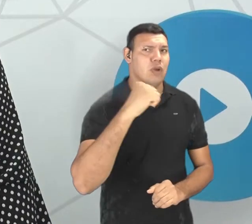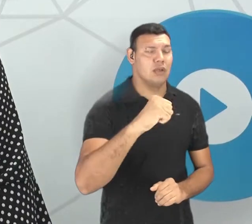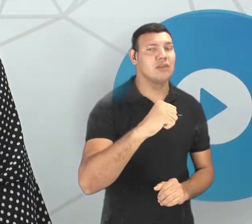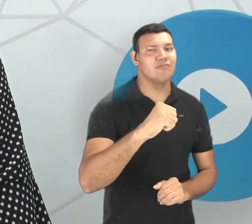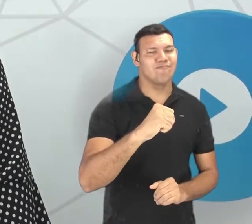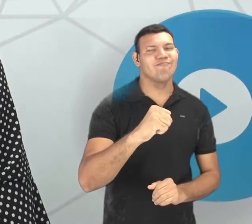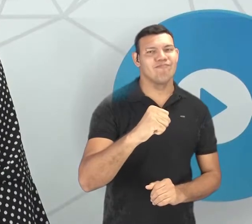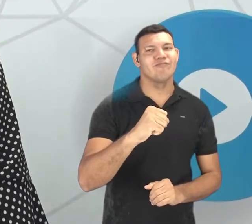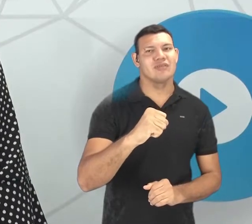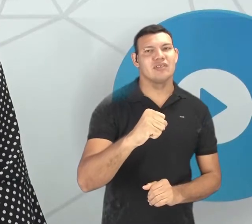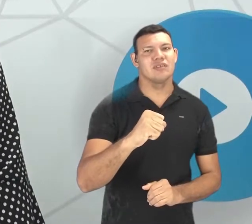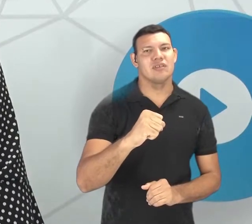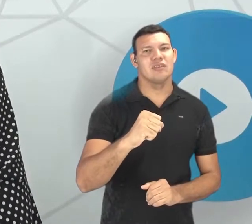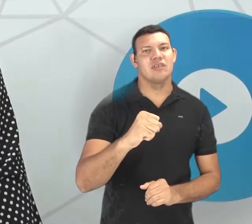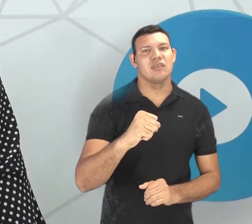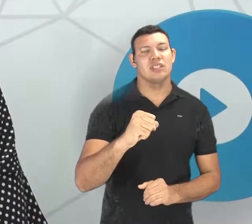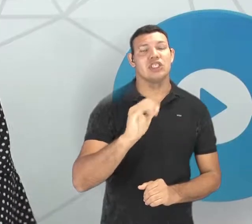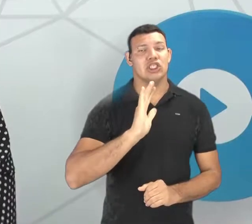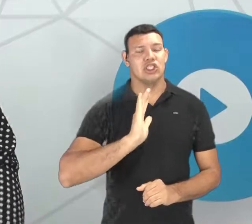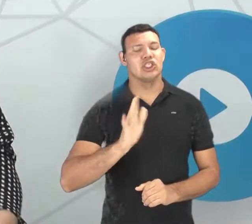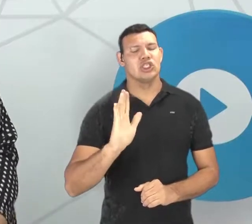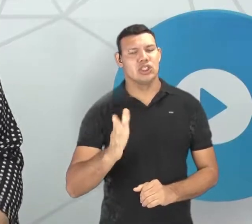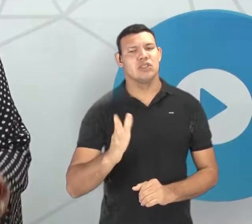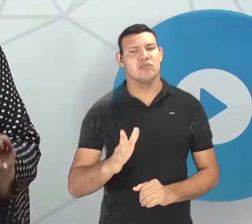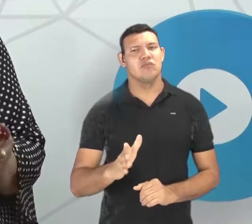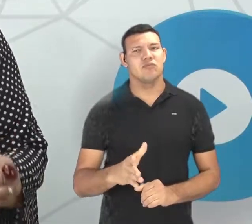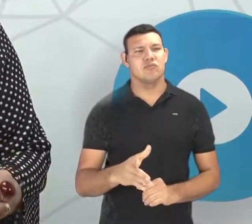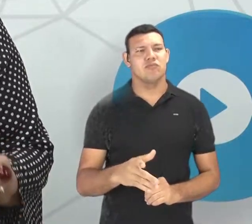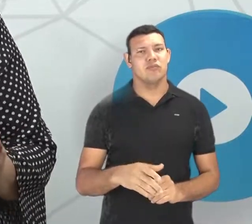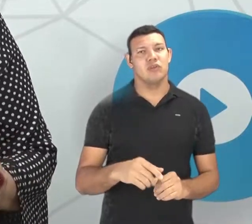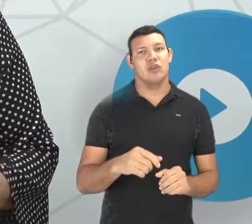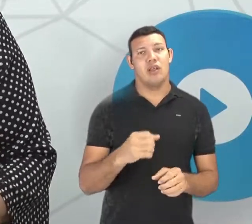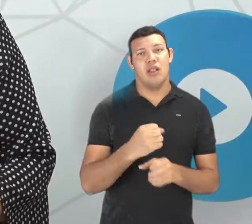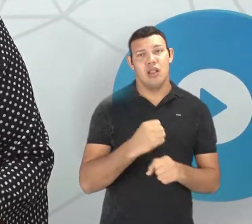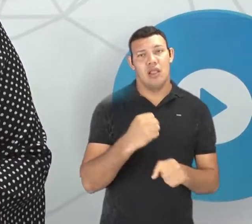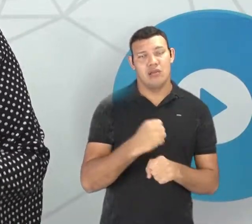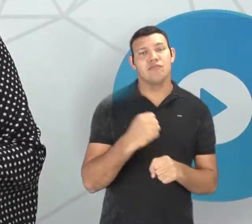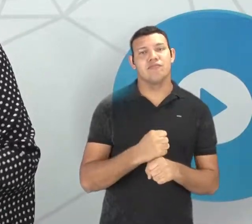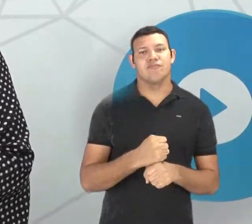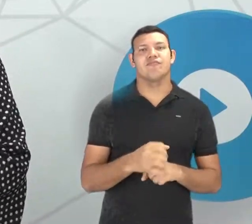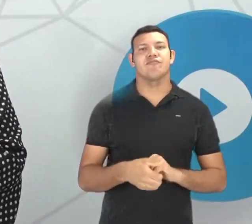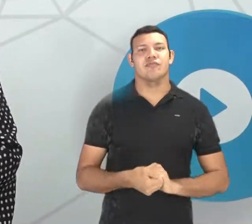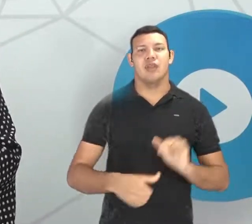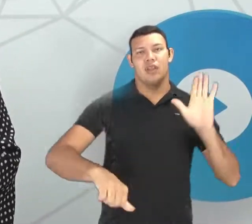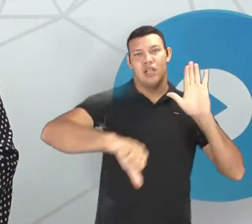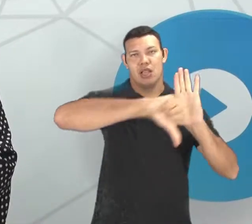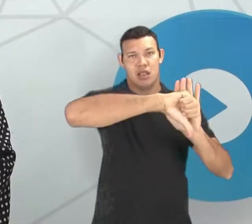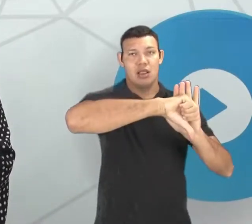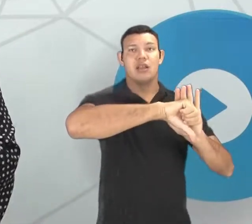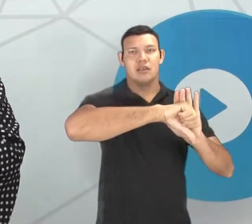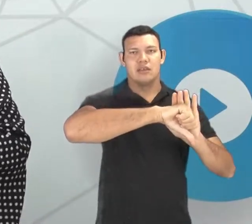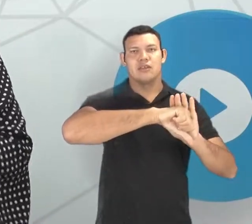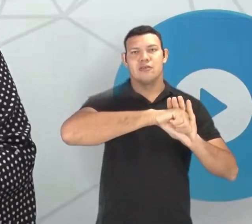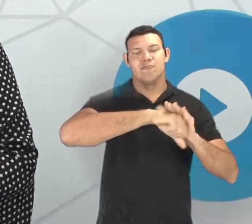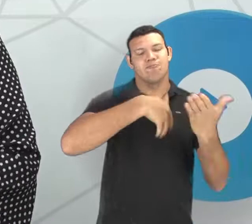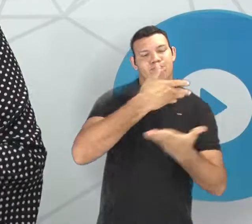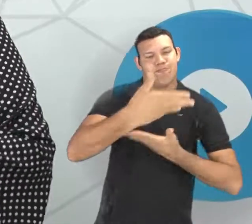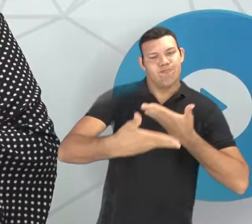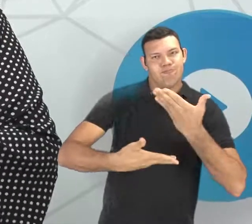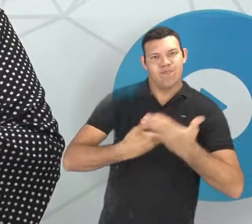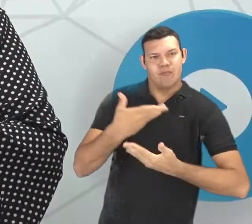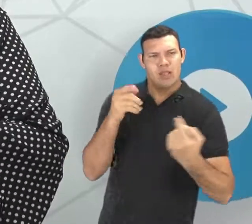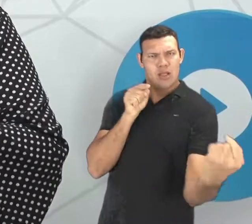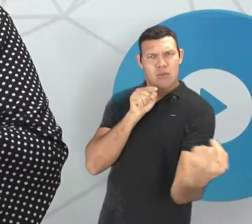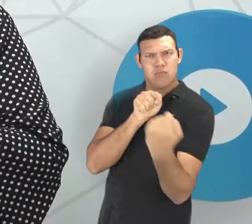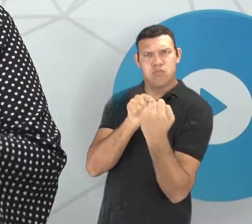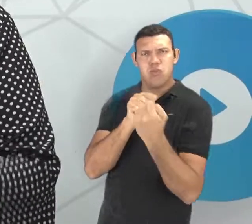mulheres. Mas pense, o feminicídio não é qualquer crime, é o crime que envolve uma relação de afeto,